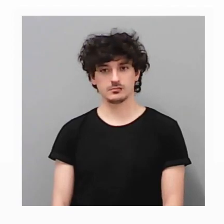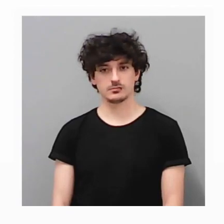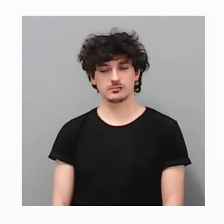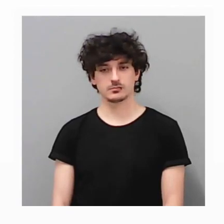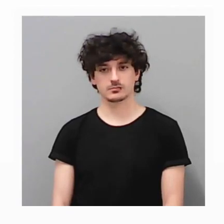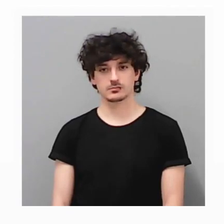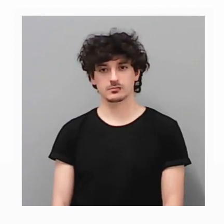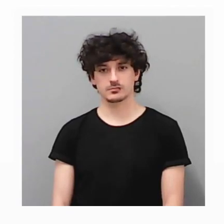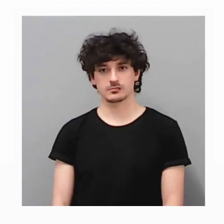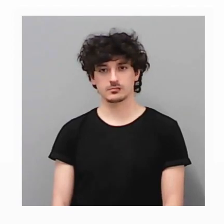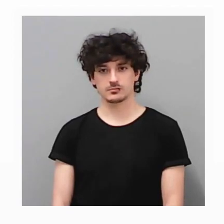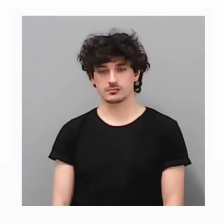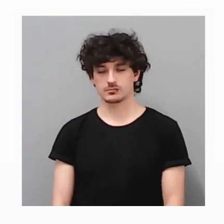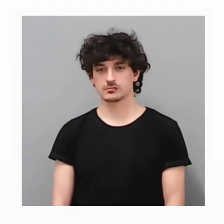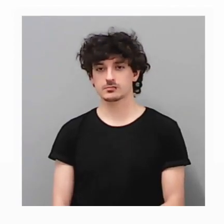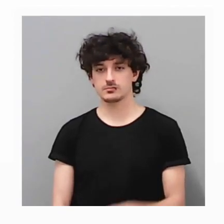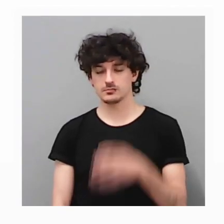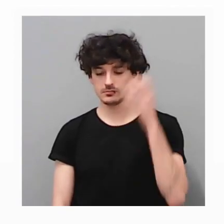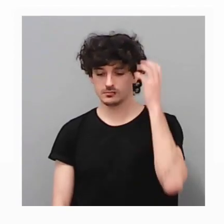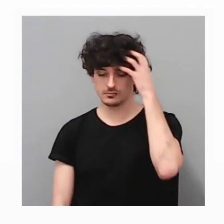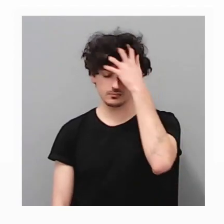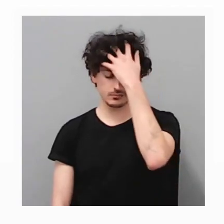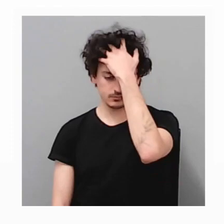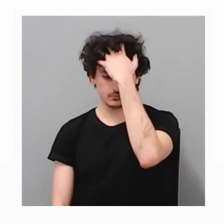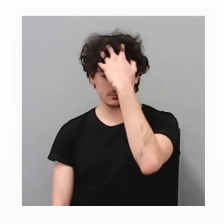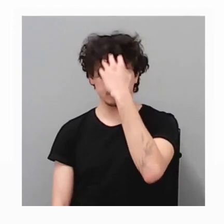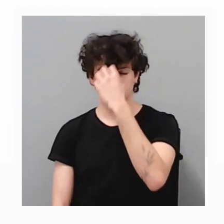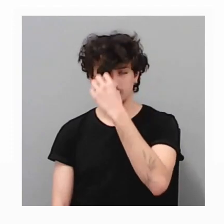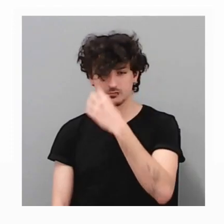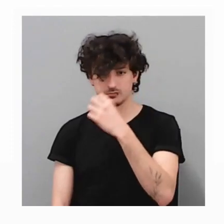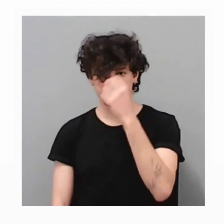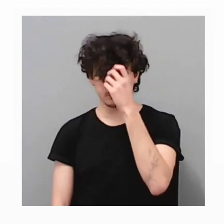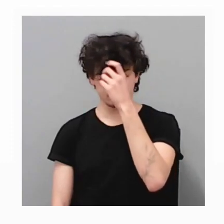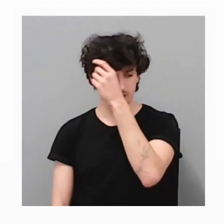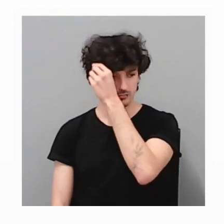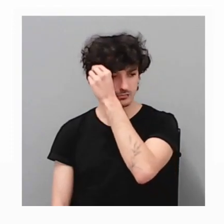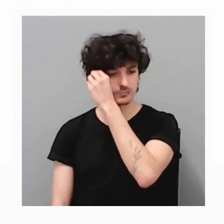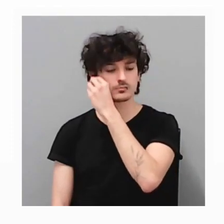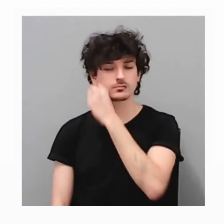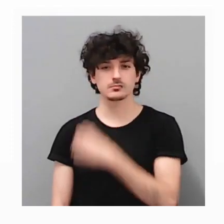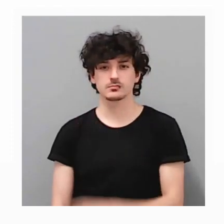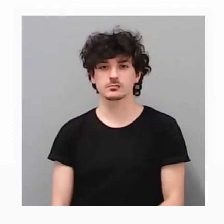definido pelo agrupamento quais são as crianças que vão